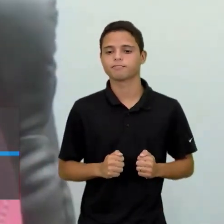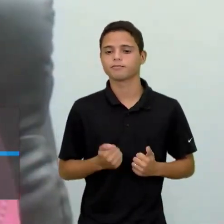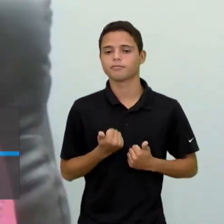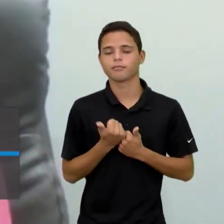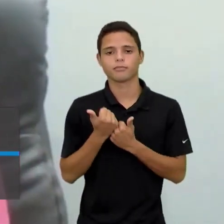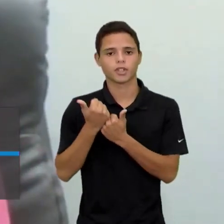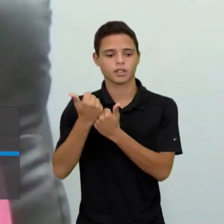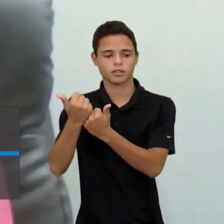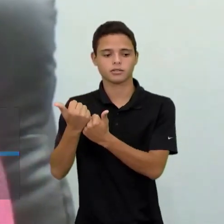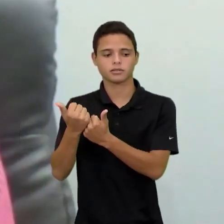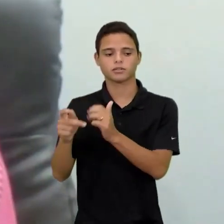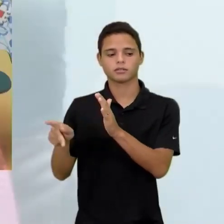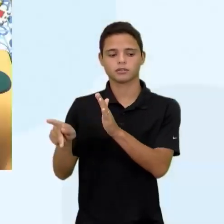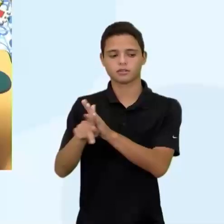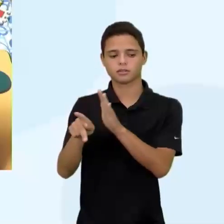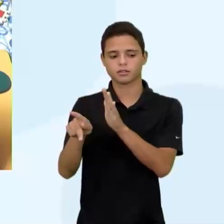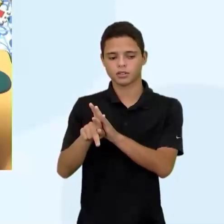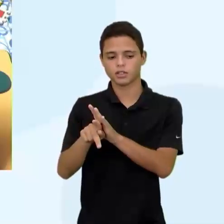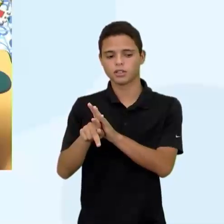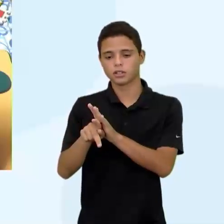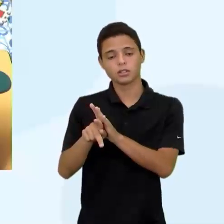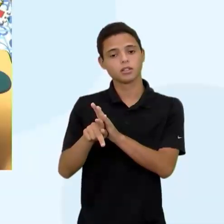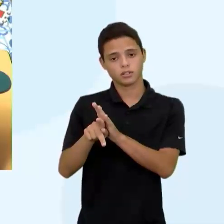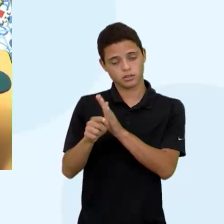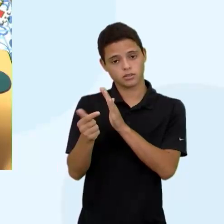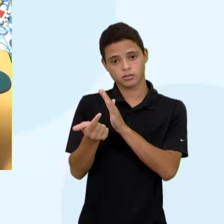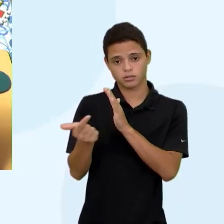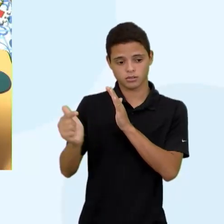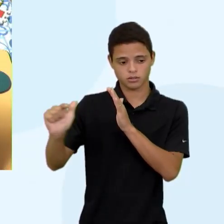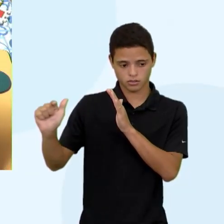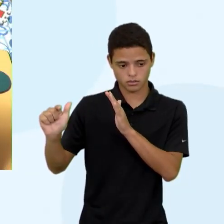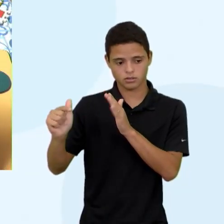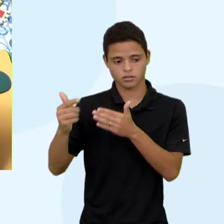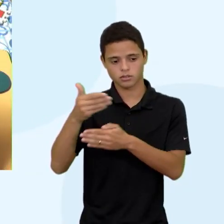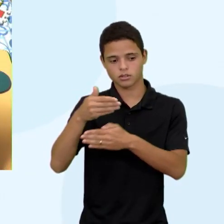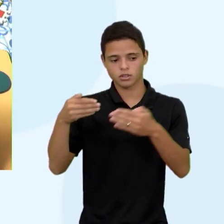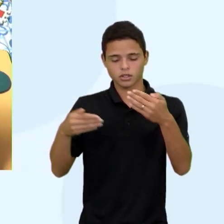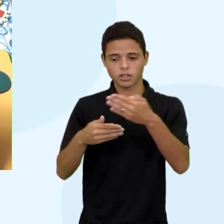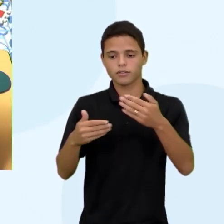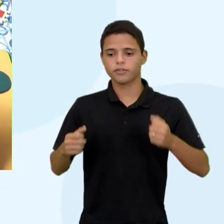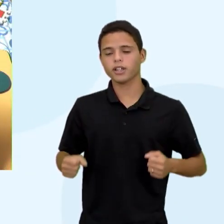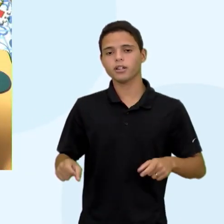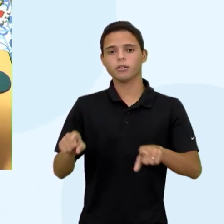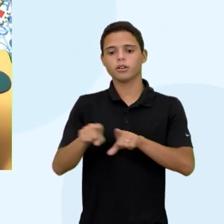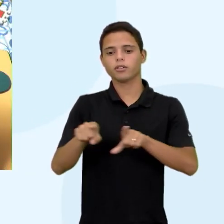apoio de livre caderno, no próximo slide eu mostro as sílabas e letras imantadas,